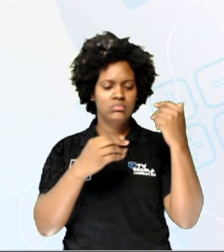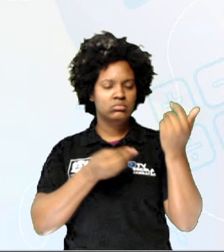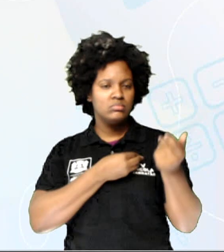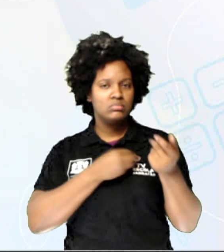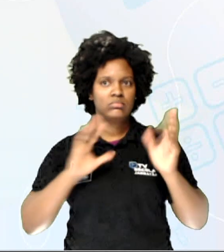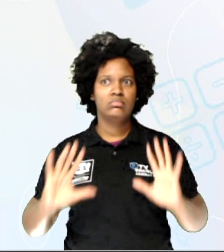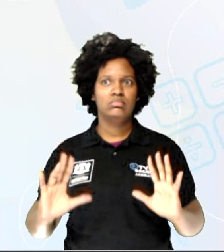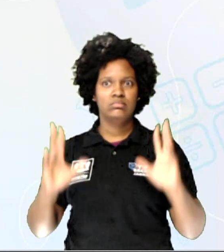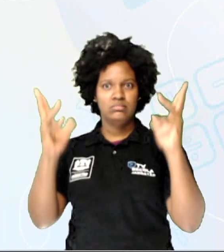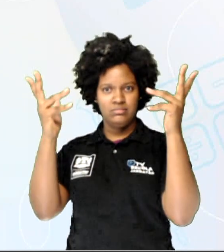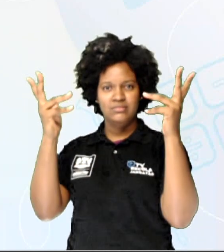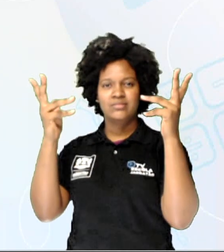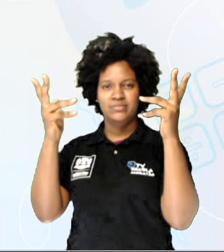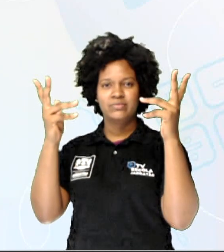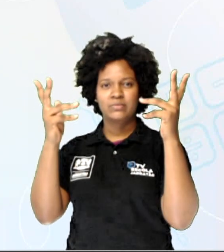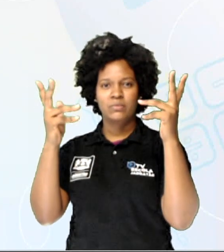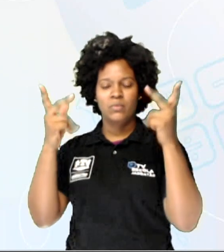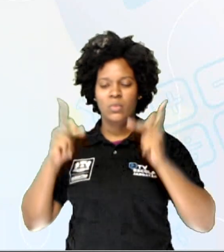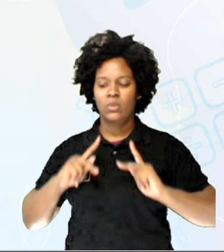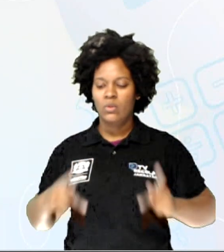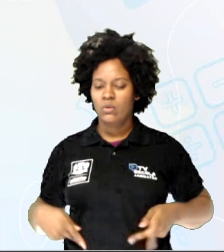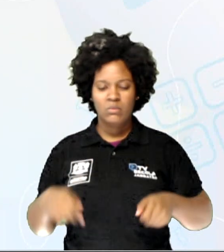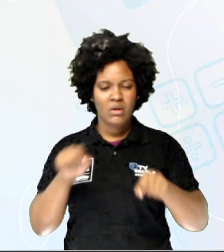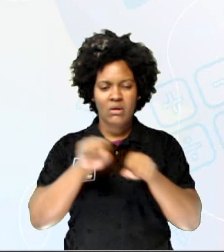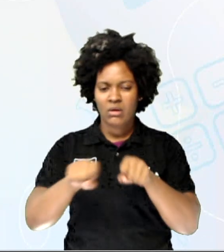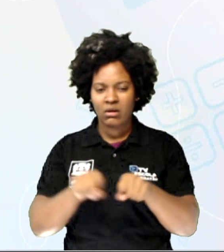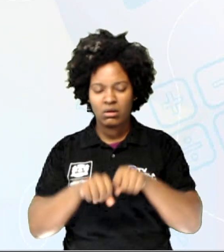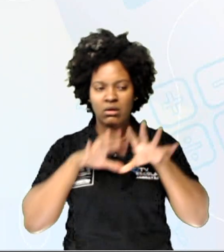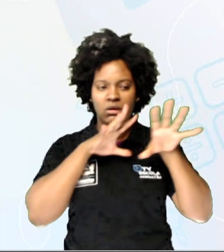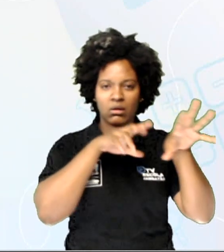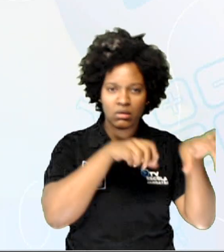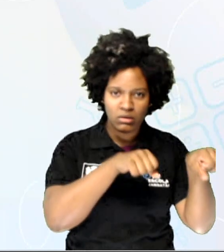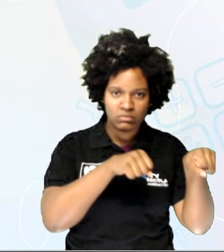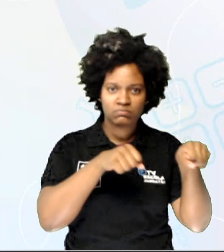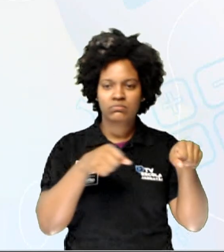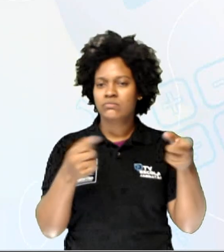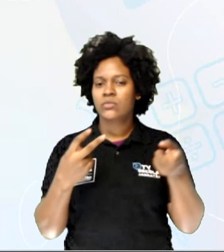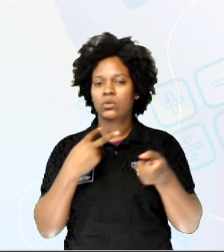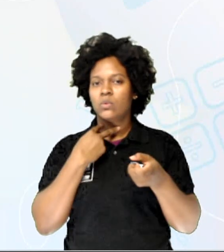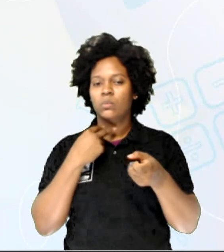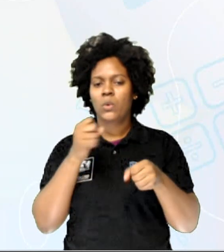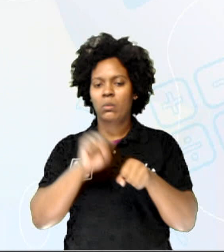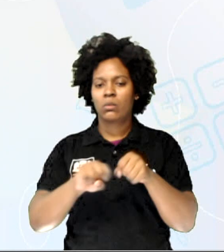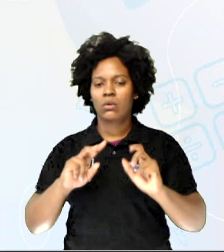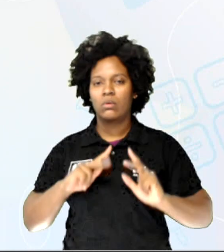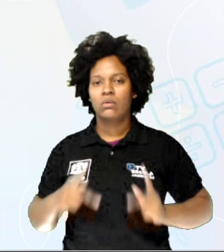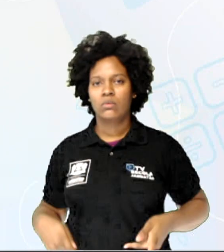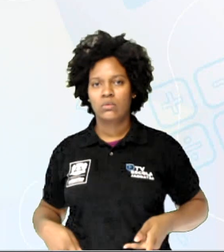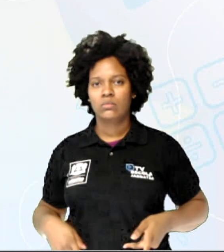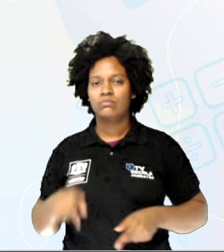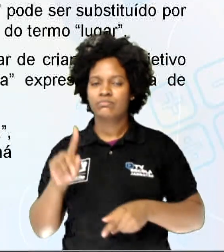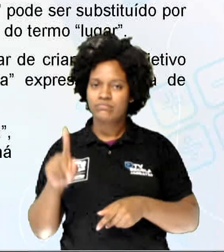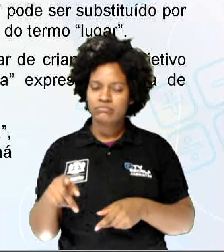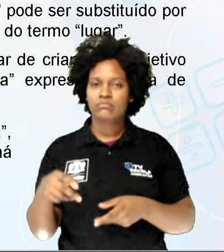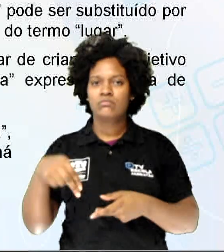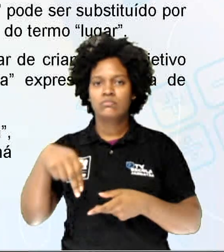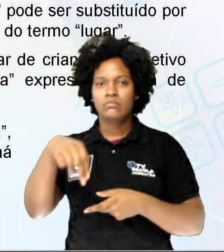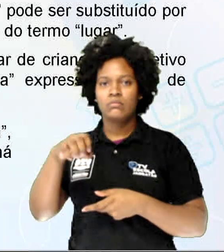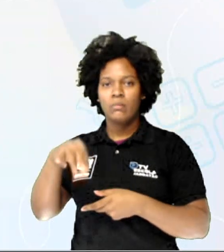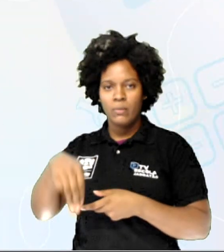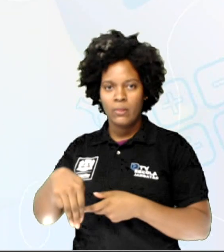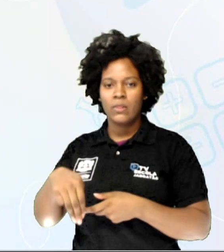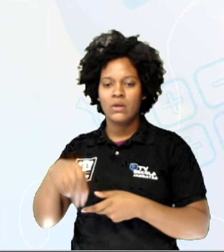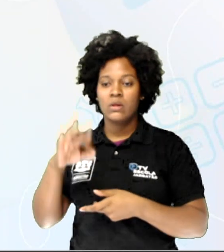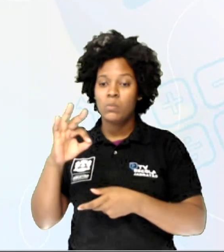uma festa, onde o homem não mate nem bicho, nem homem. Então é isso mesmo. Esse "nem" aí confirma que